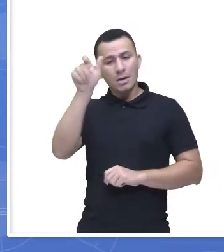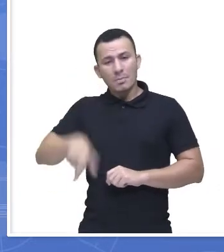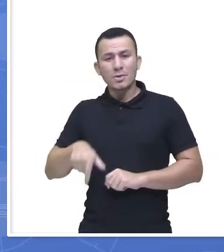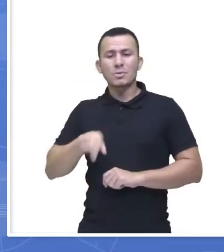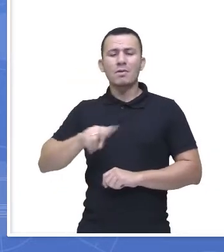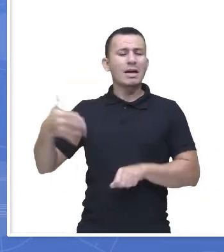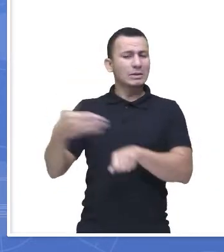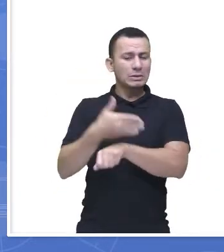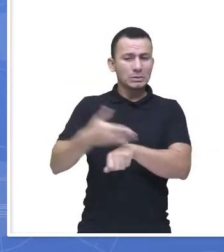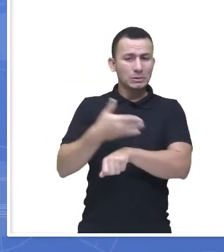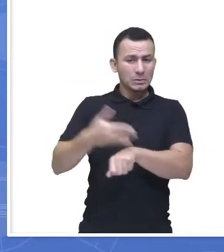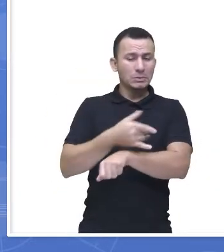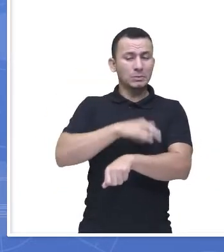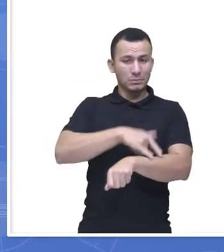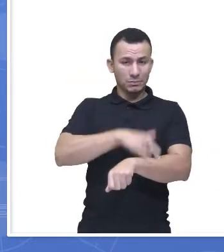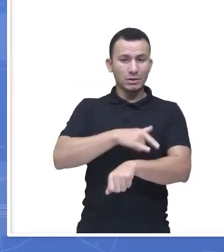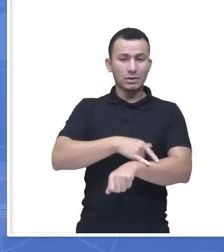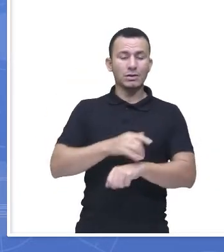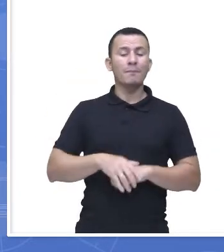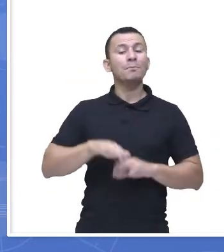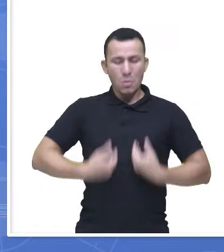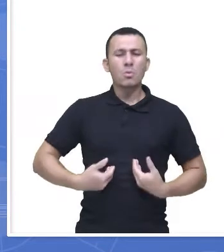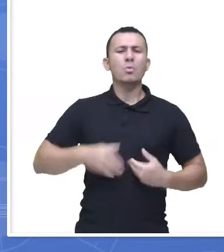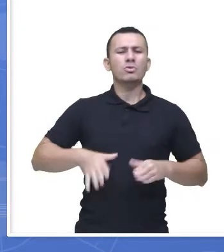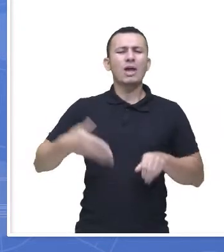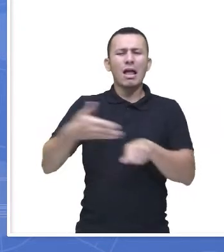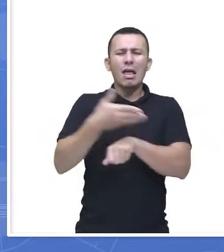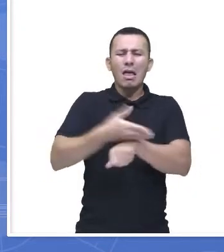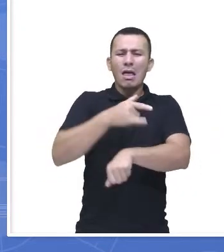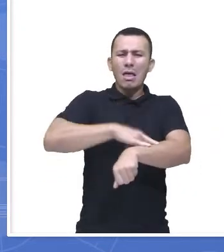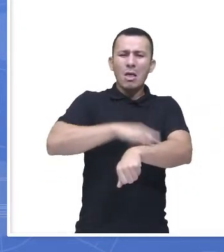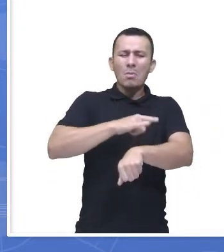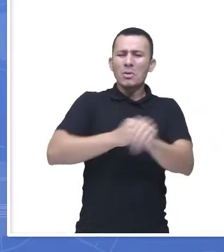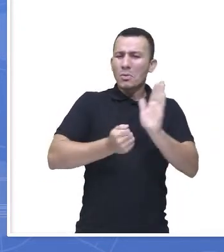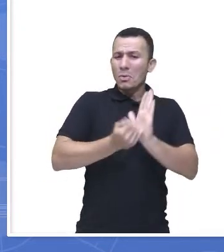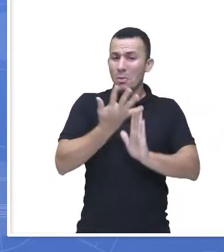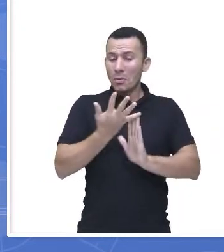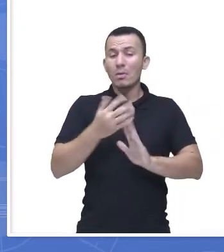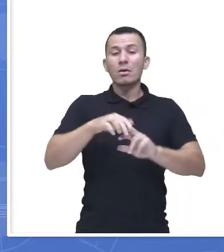O Carlos Eduardo colocou a letra... a